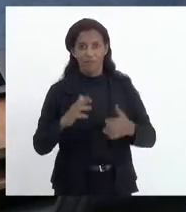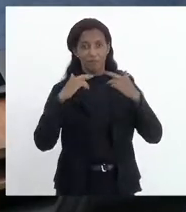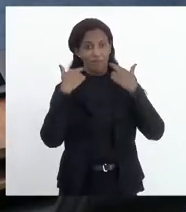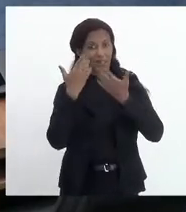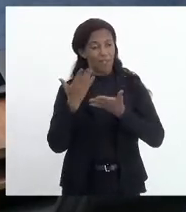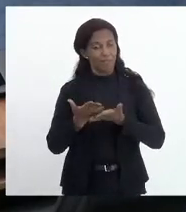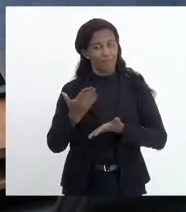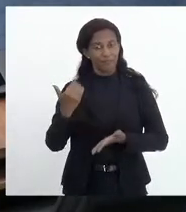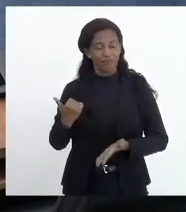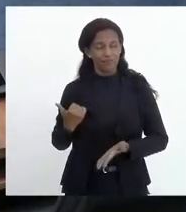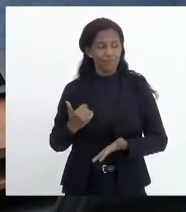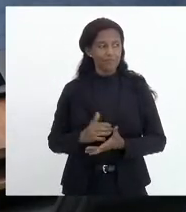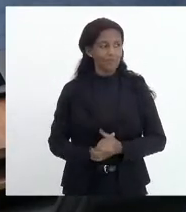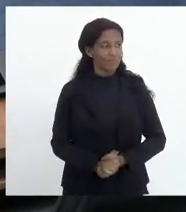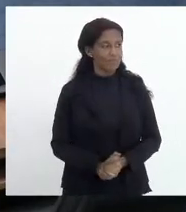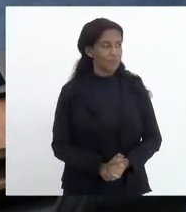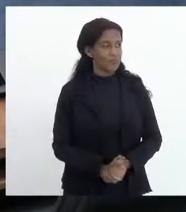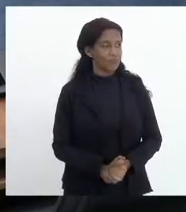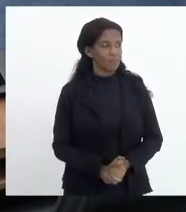sessão anterior